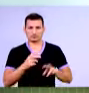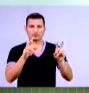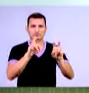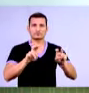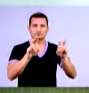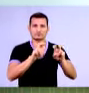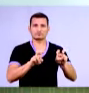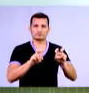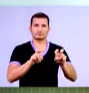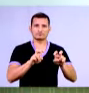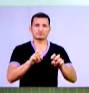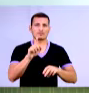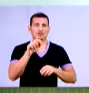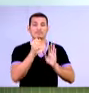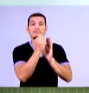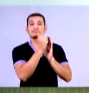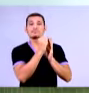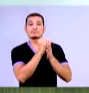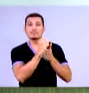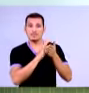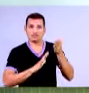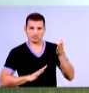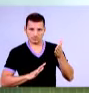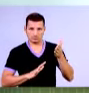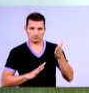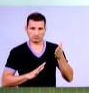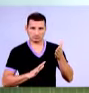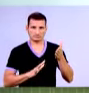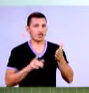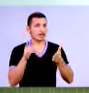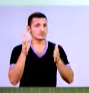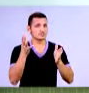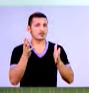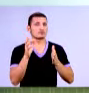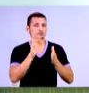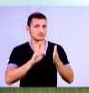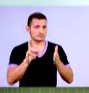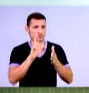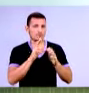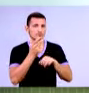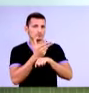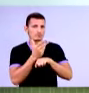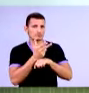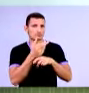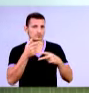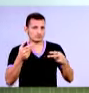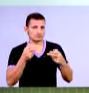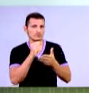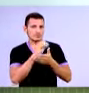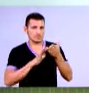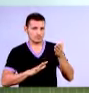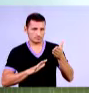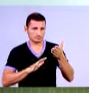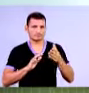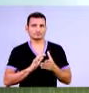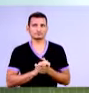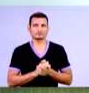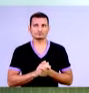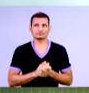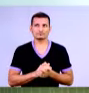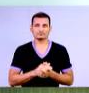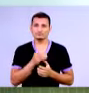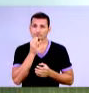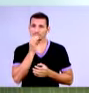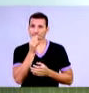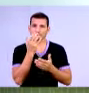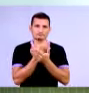dúvida nenhuma, foi o texto, né? Aqui já com utilização de recursos multimídia, né? Nós temos aí se nós formos estudar